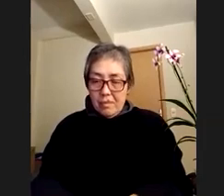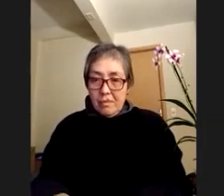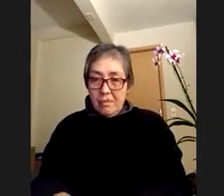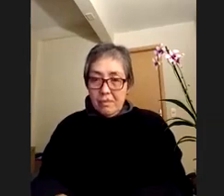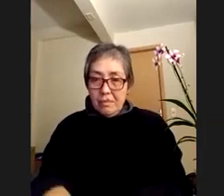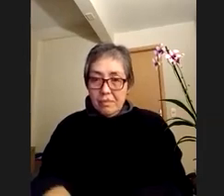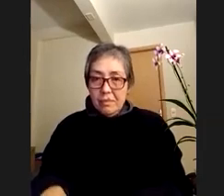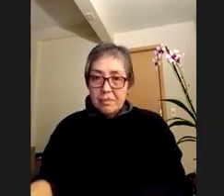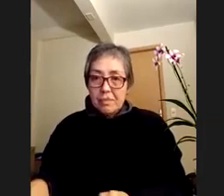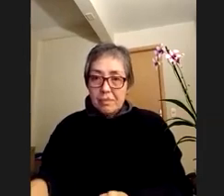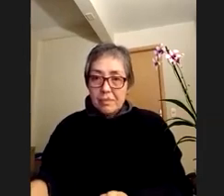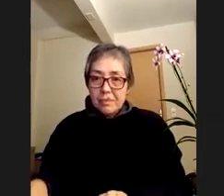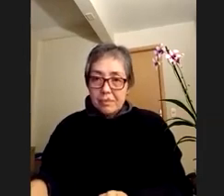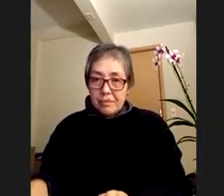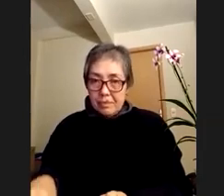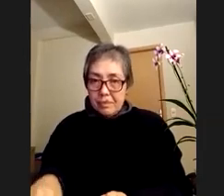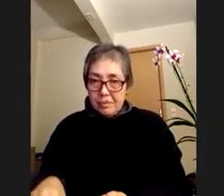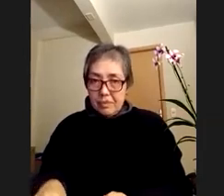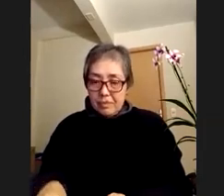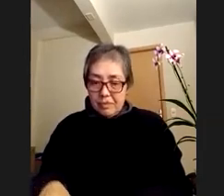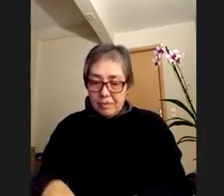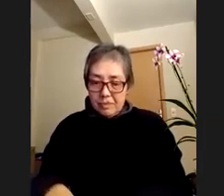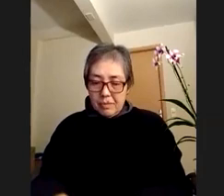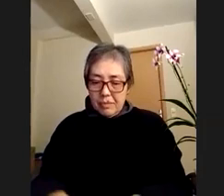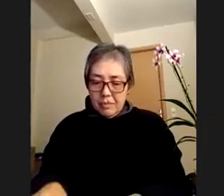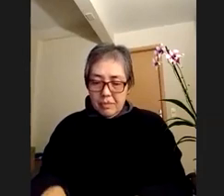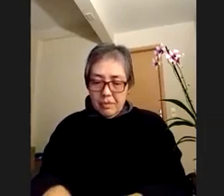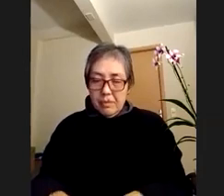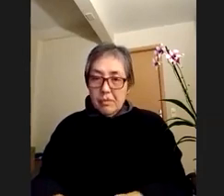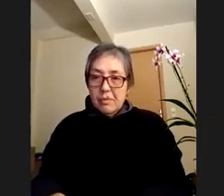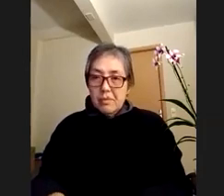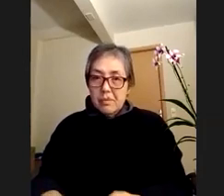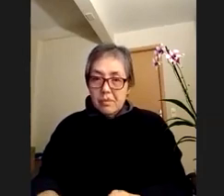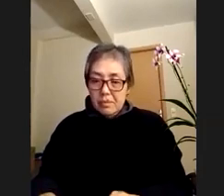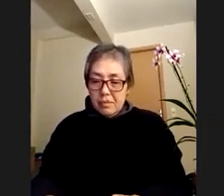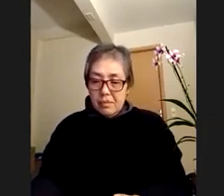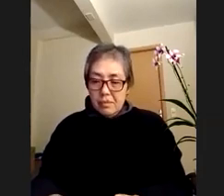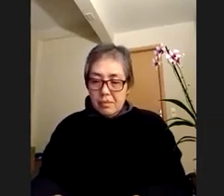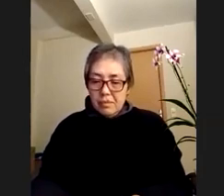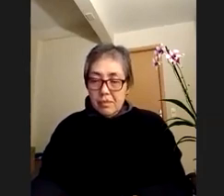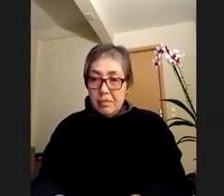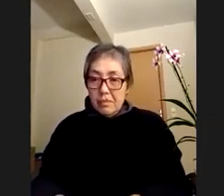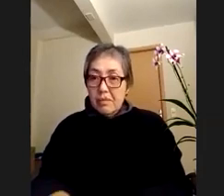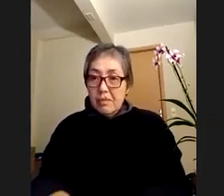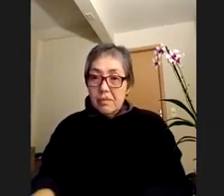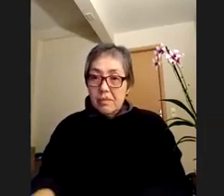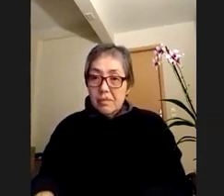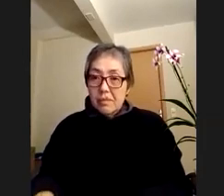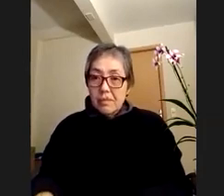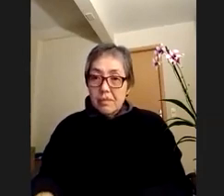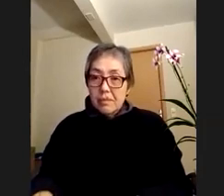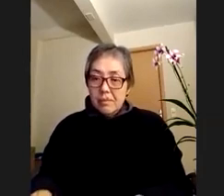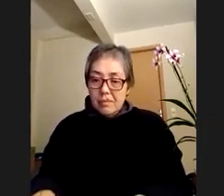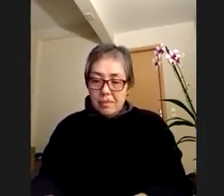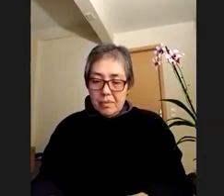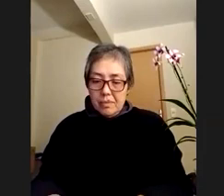conhecimento de todos. A Maria Rosimar, que é uma especialista em inclusão social de pessoas com deficiência, está lá da Praia Grande, também